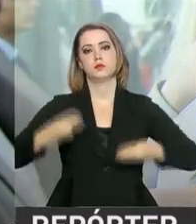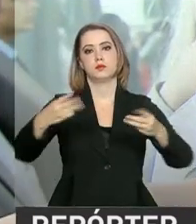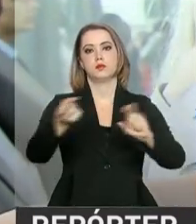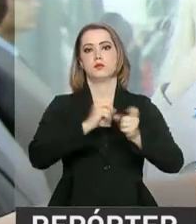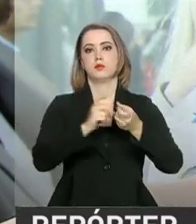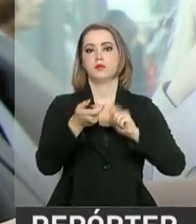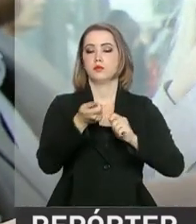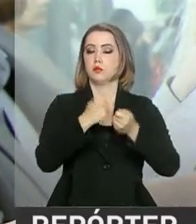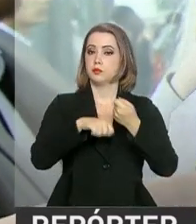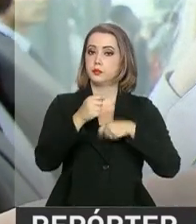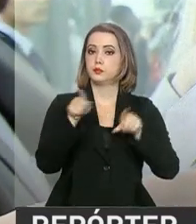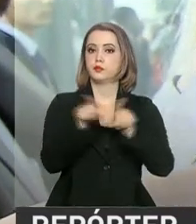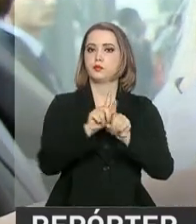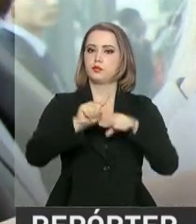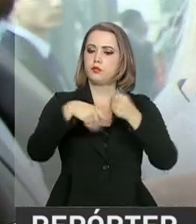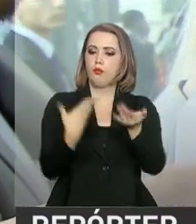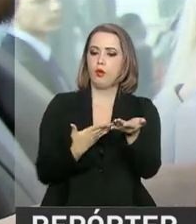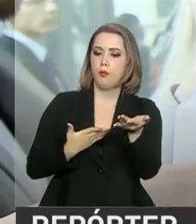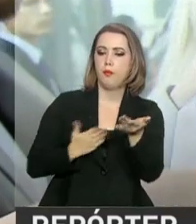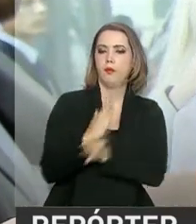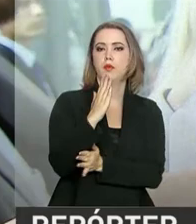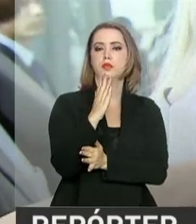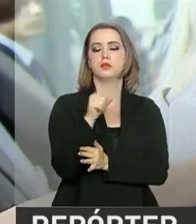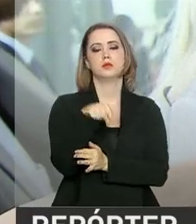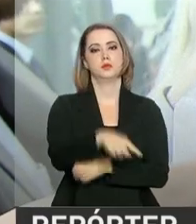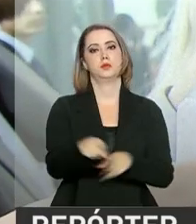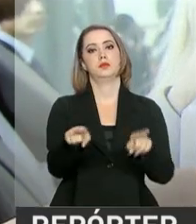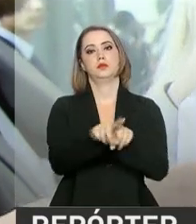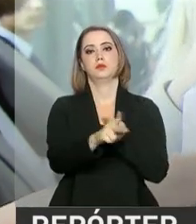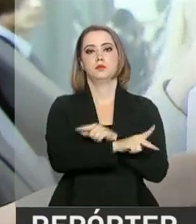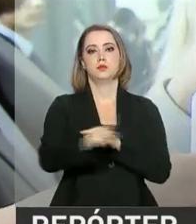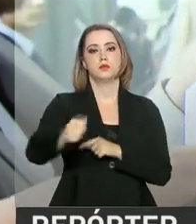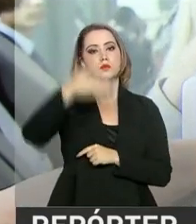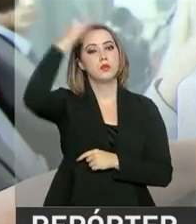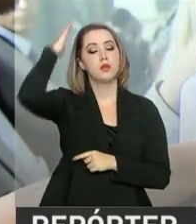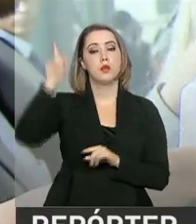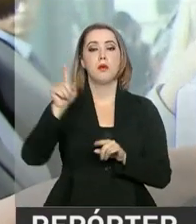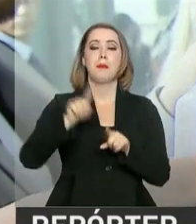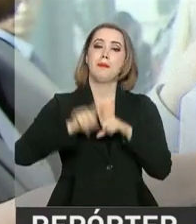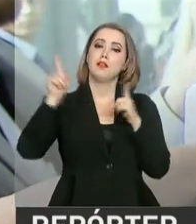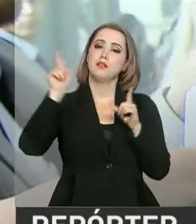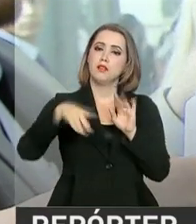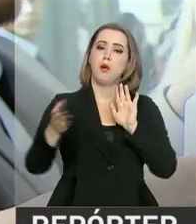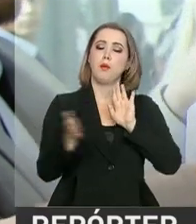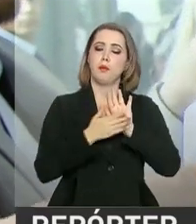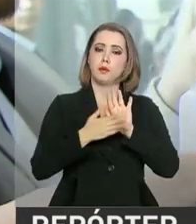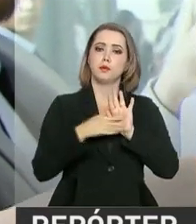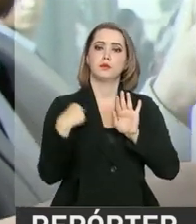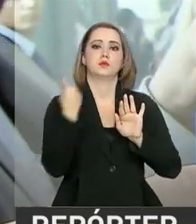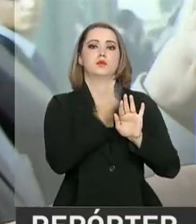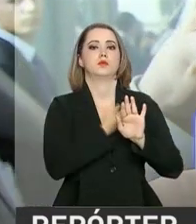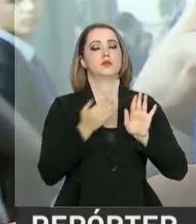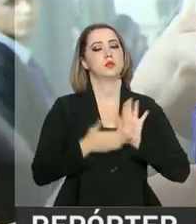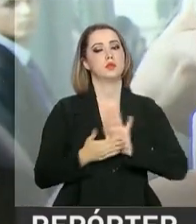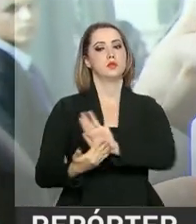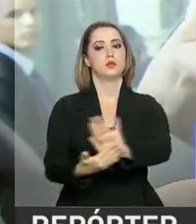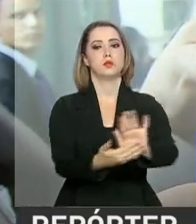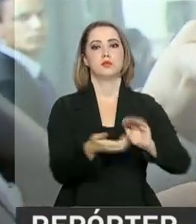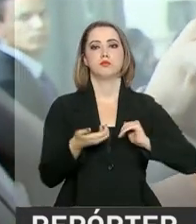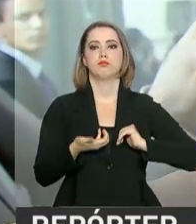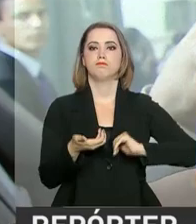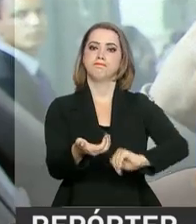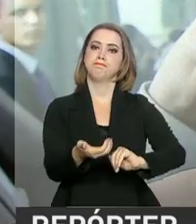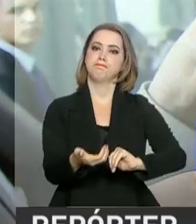pelo Presidente da República. Mas, evidentemente, isto é uma proposta que nós fazemos ao Congresso Nacional. E caberá ao